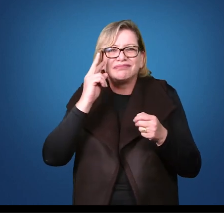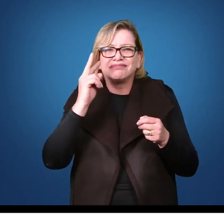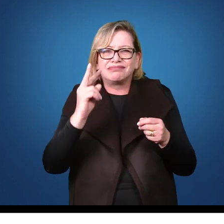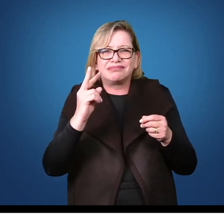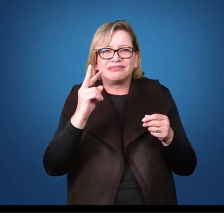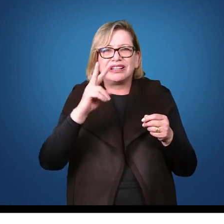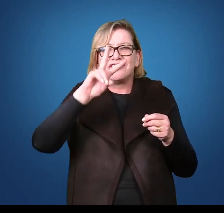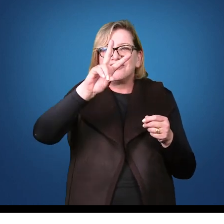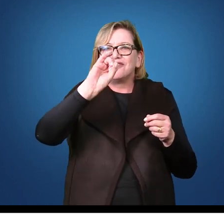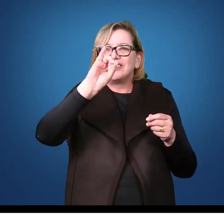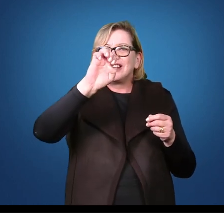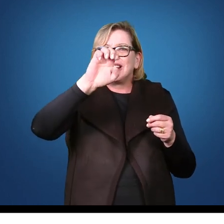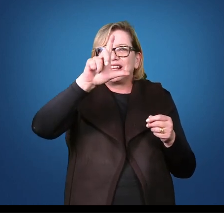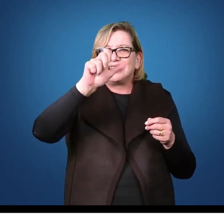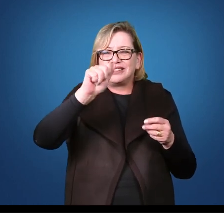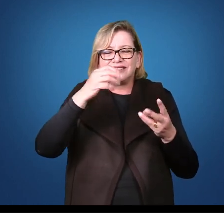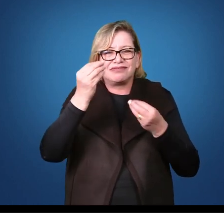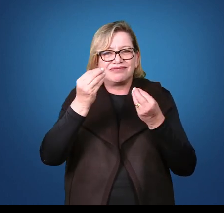Viela!